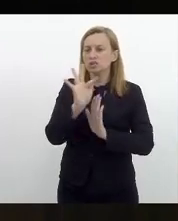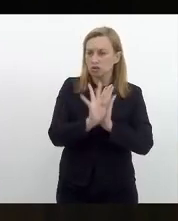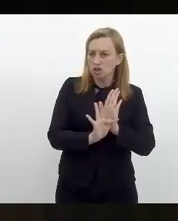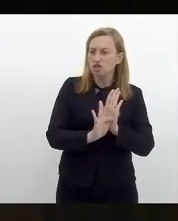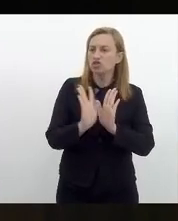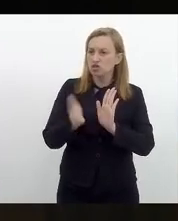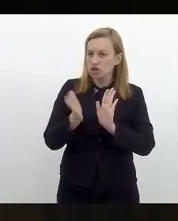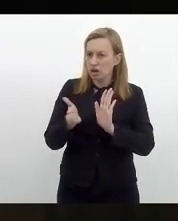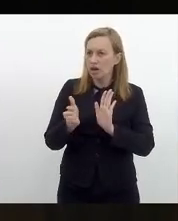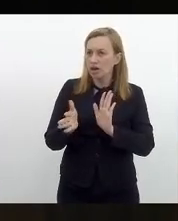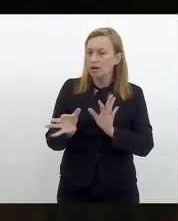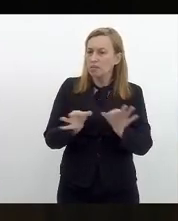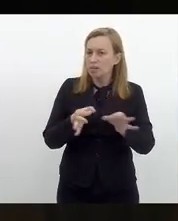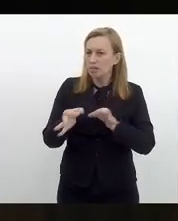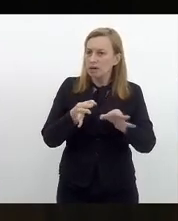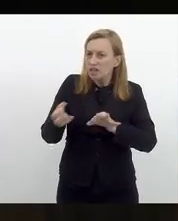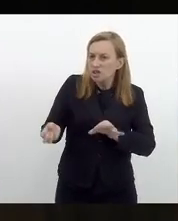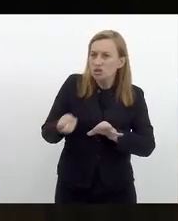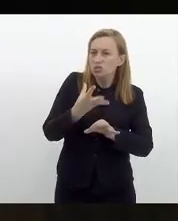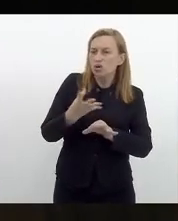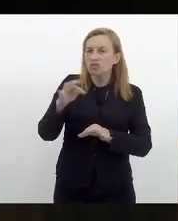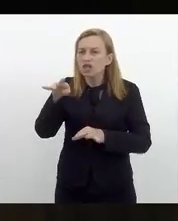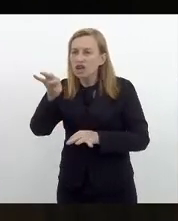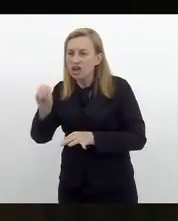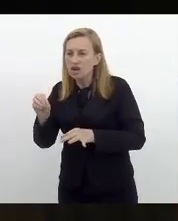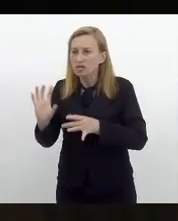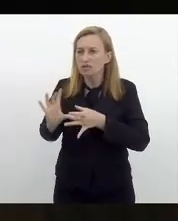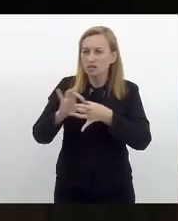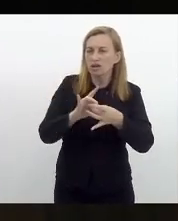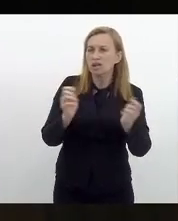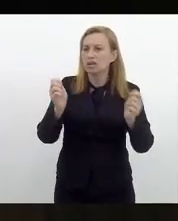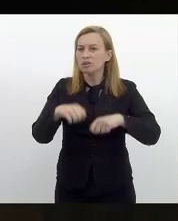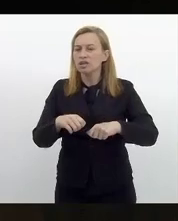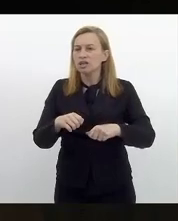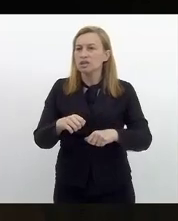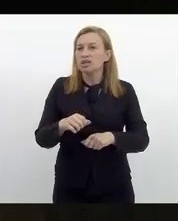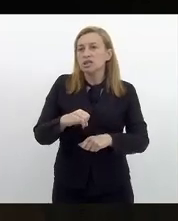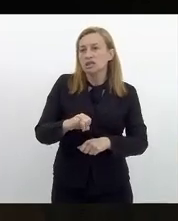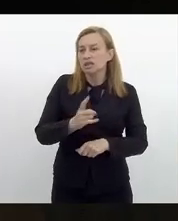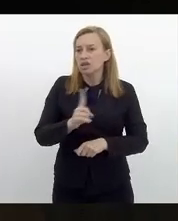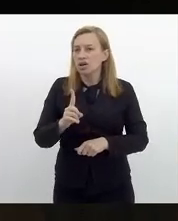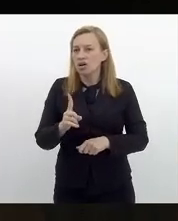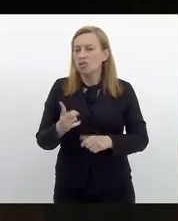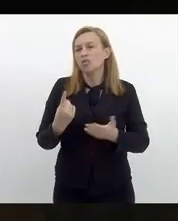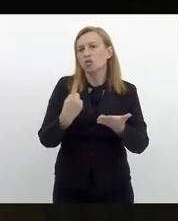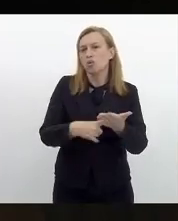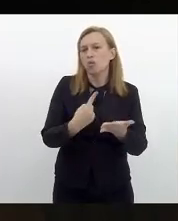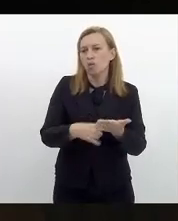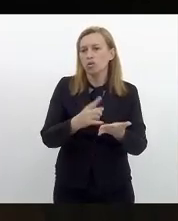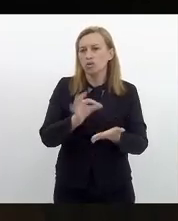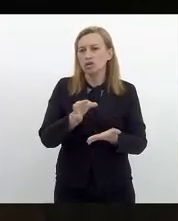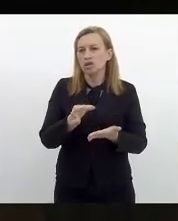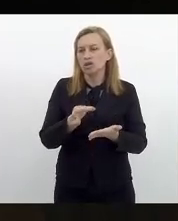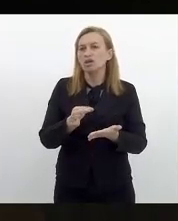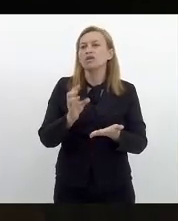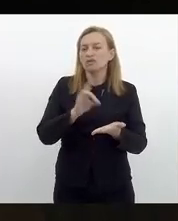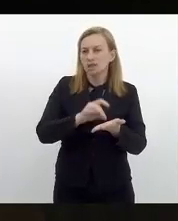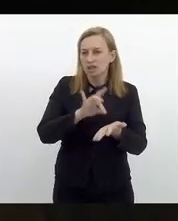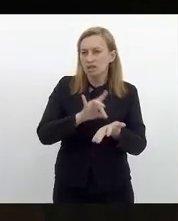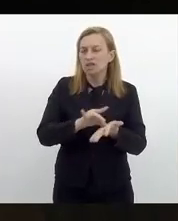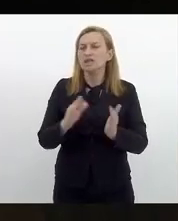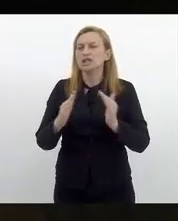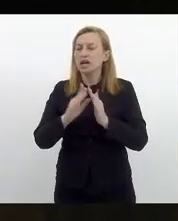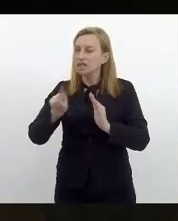estivesse já trazido essa nova feição do treino vinculado a capacitação já que não foi feito que foi o acordo possível que realmente é e